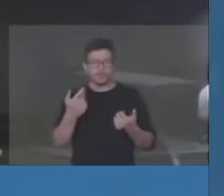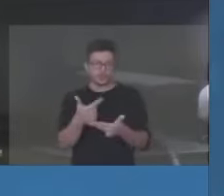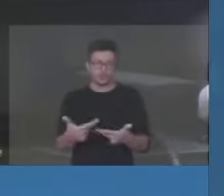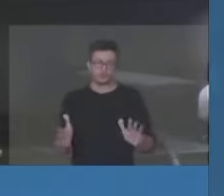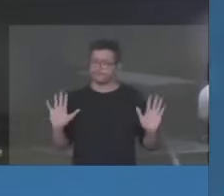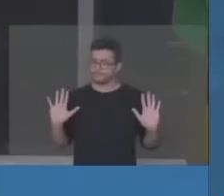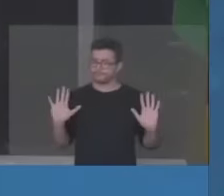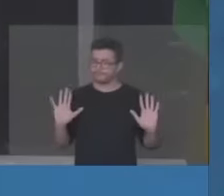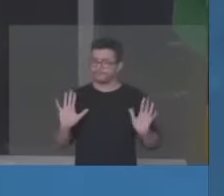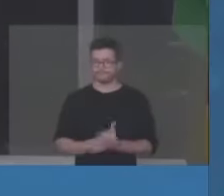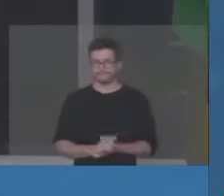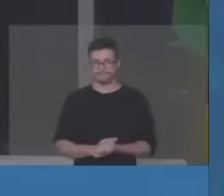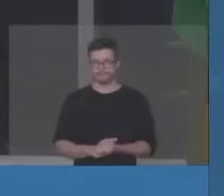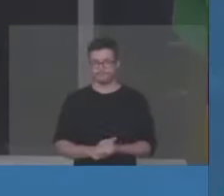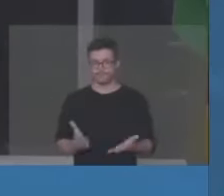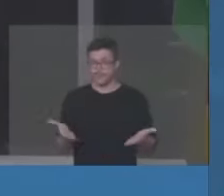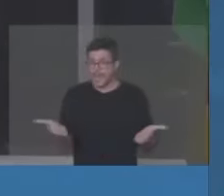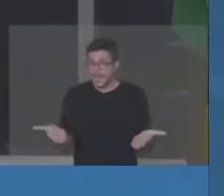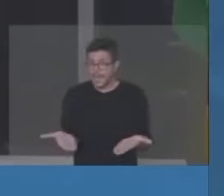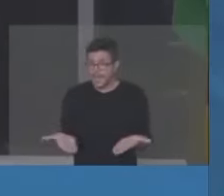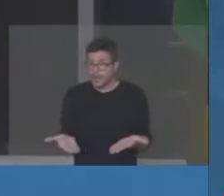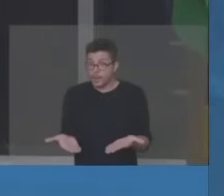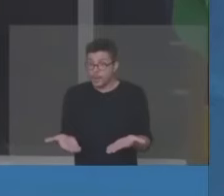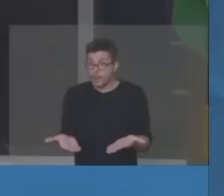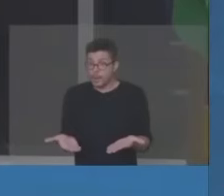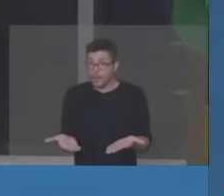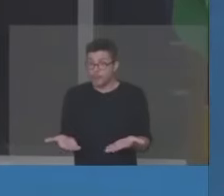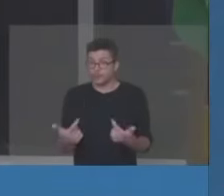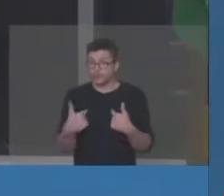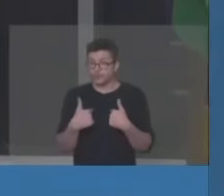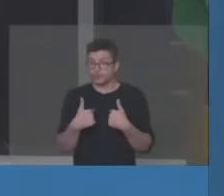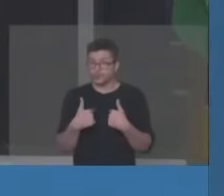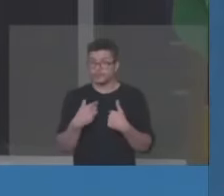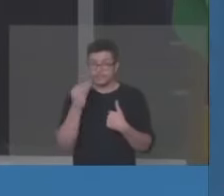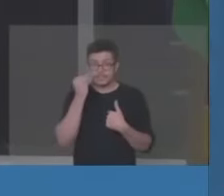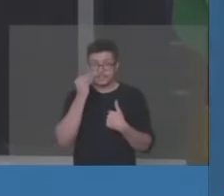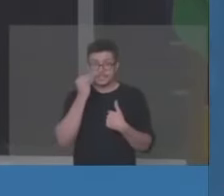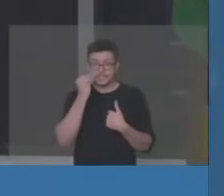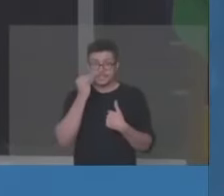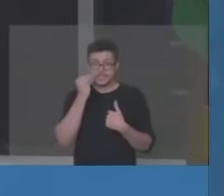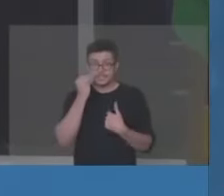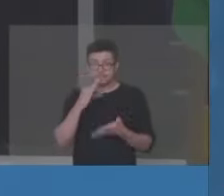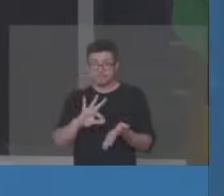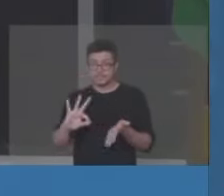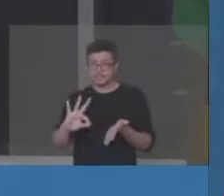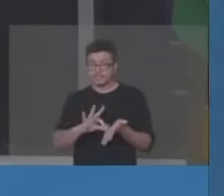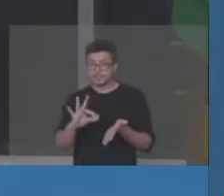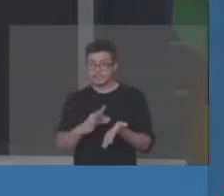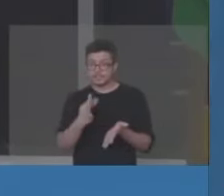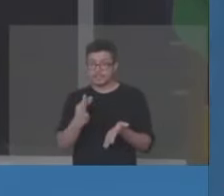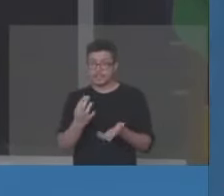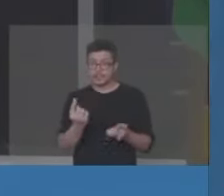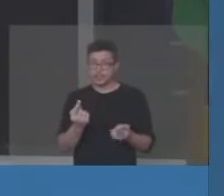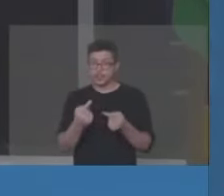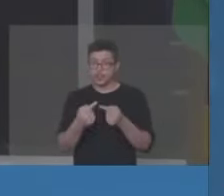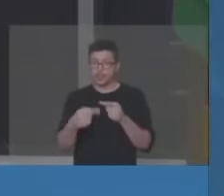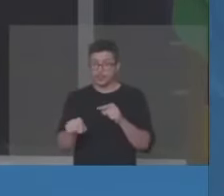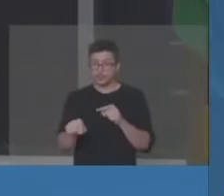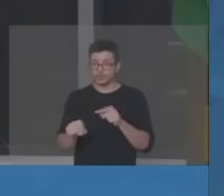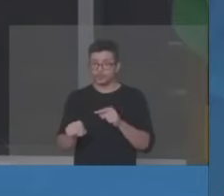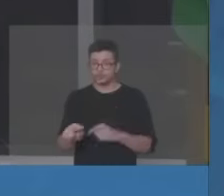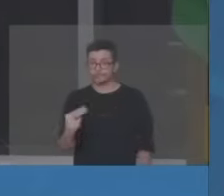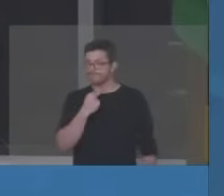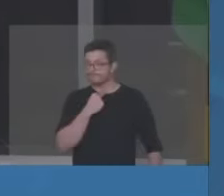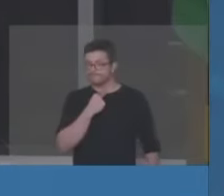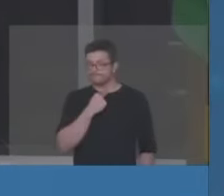Eu tentei, neste momento, presidente, e mostro aqui, me inscrever... Contrário, não